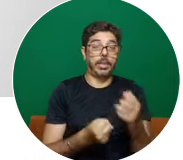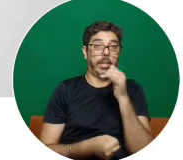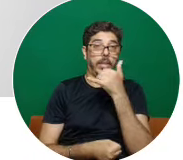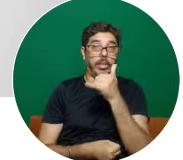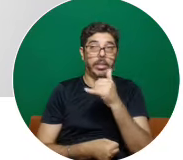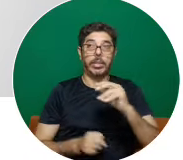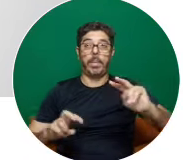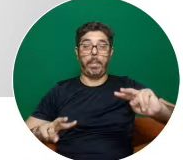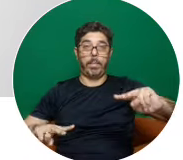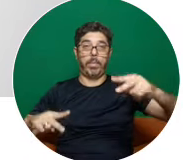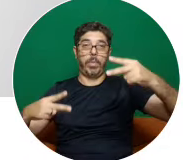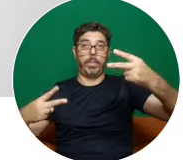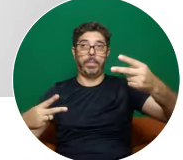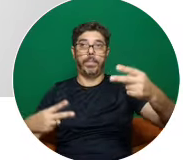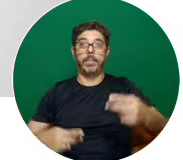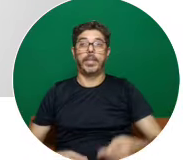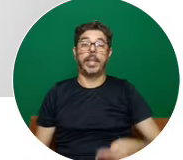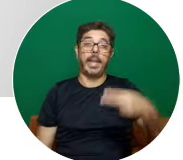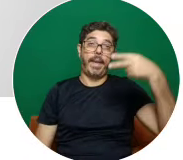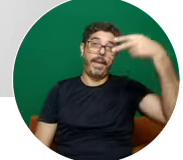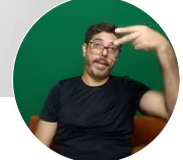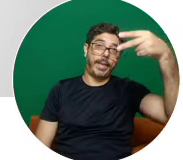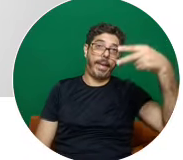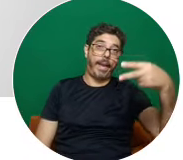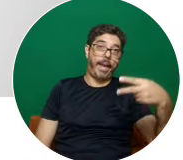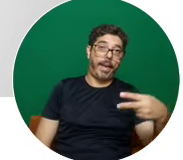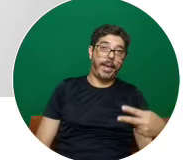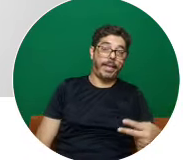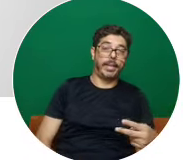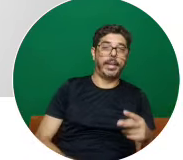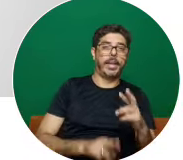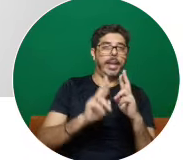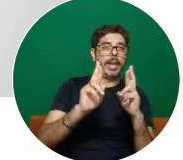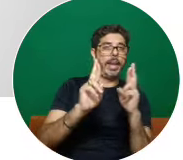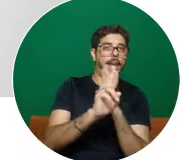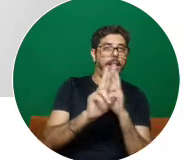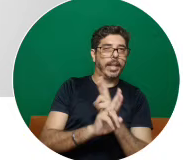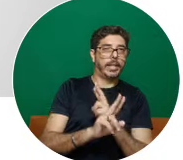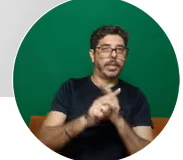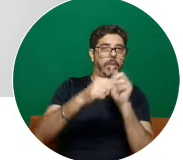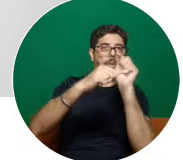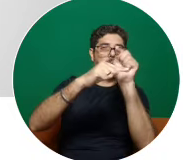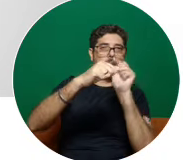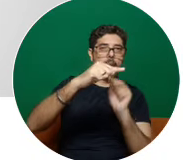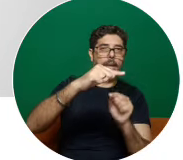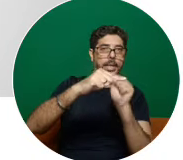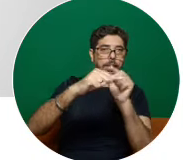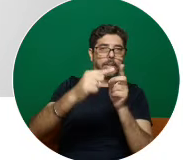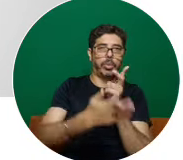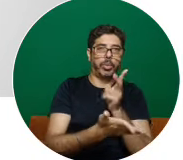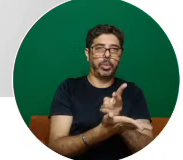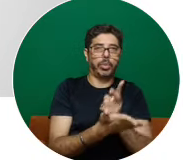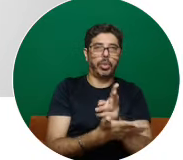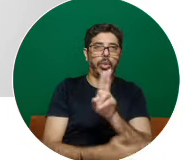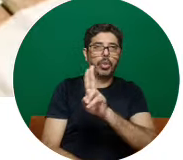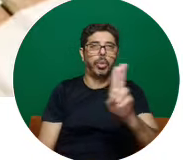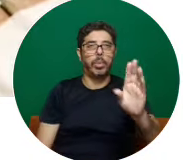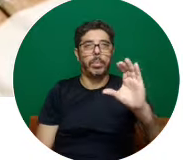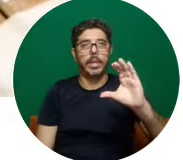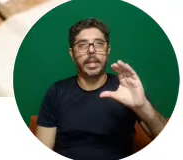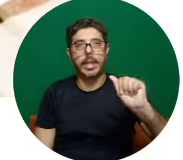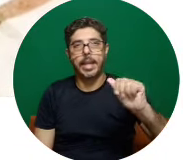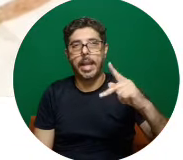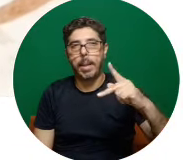cada eletrodo e a diferença de potencial entre eles não vai mudar. Essa razão constante é chamada de capacitância.